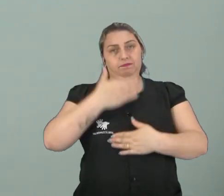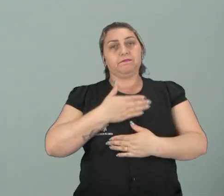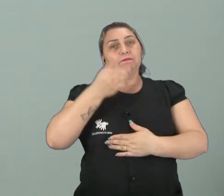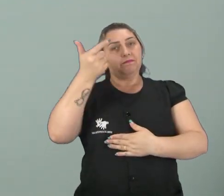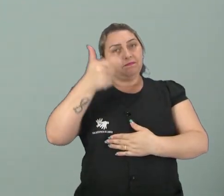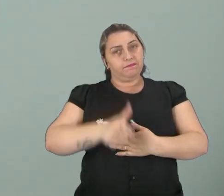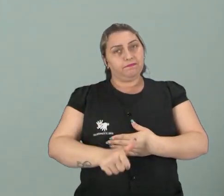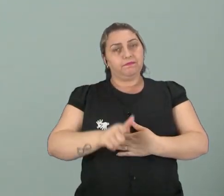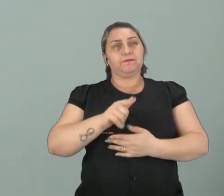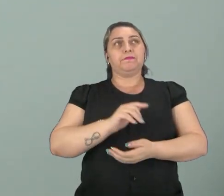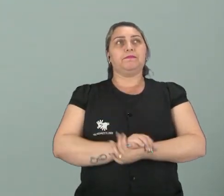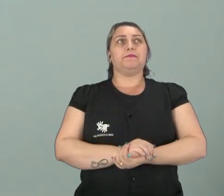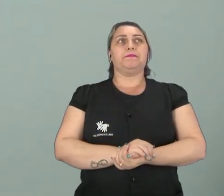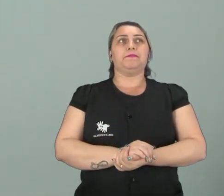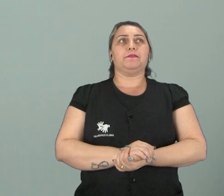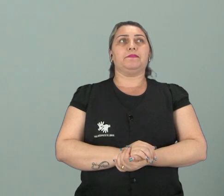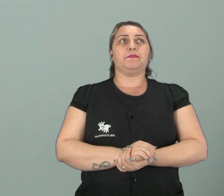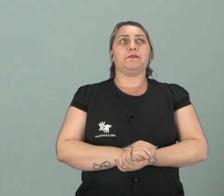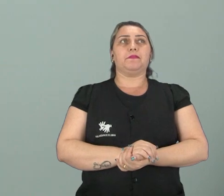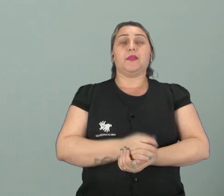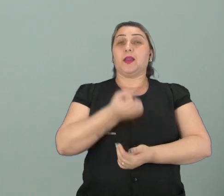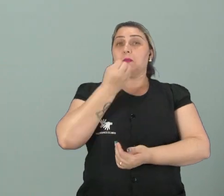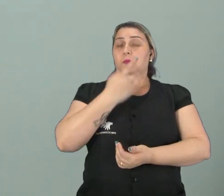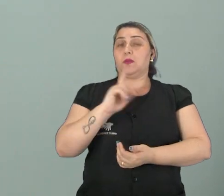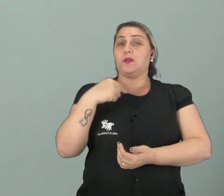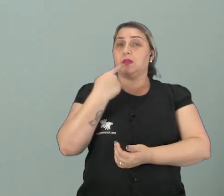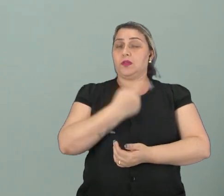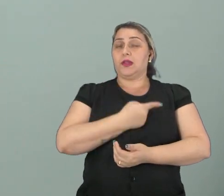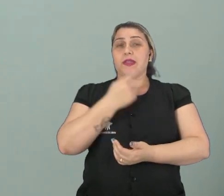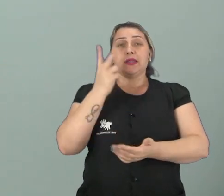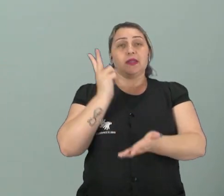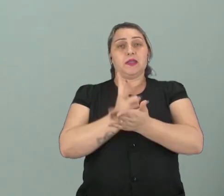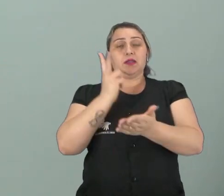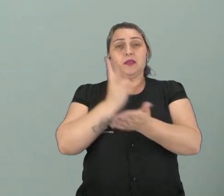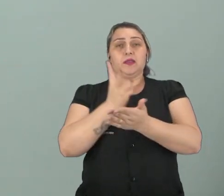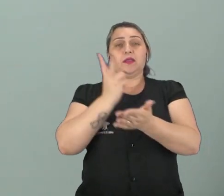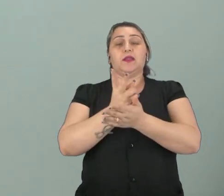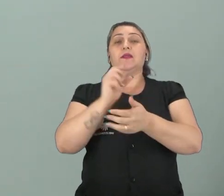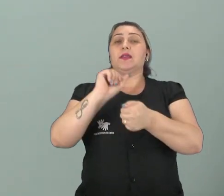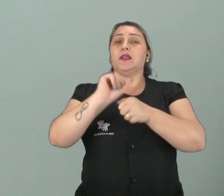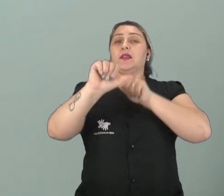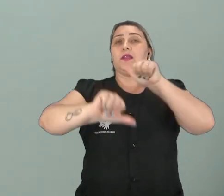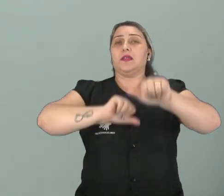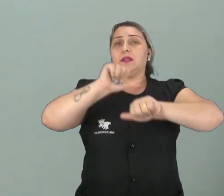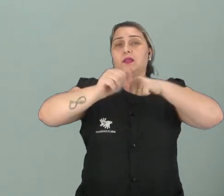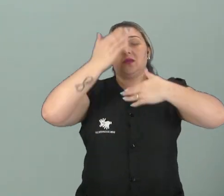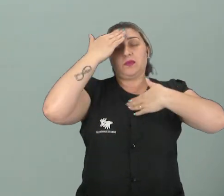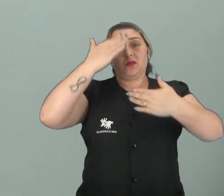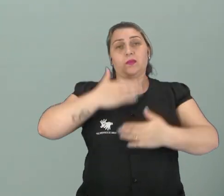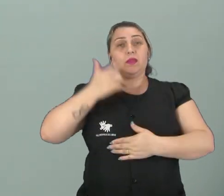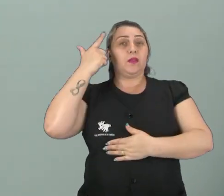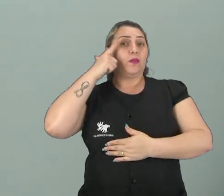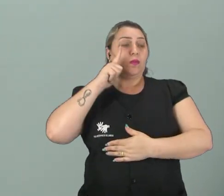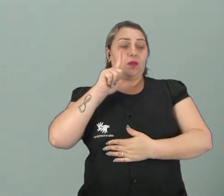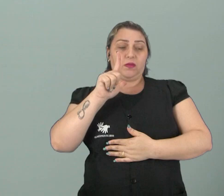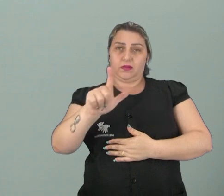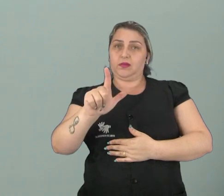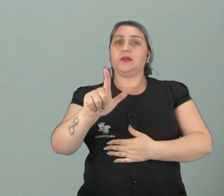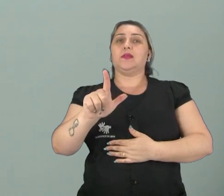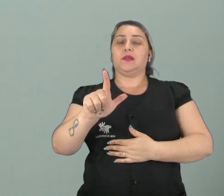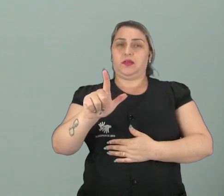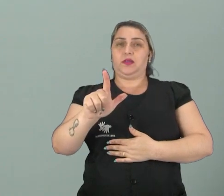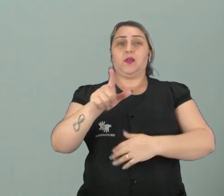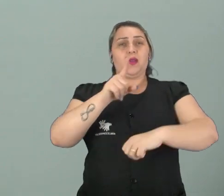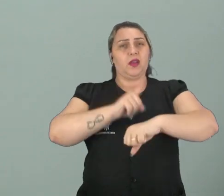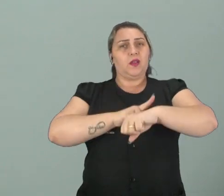adapte novamente. Não é bom que a gente fique a todo momento fazendo essa alteração, senão o nosso corpo não consegue seguir